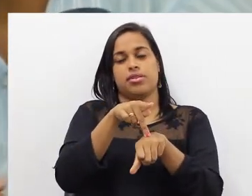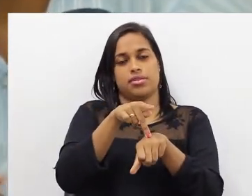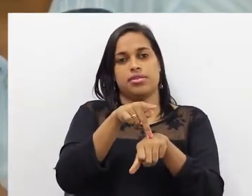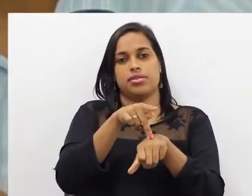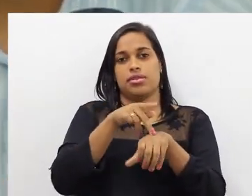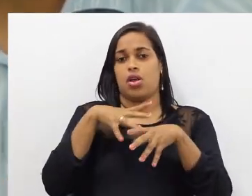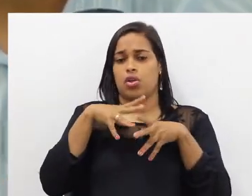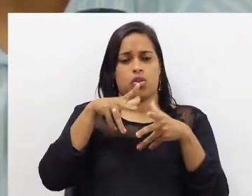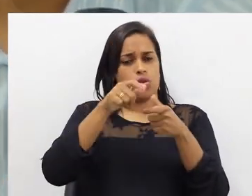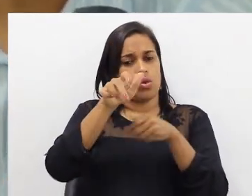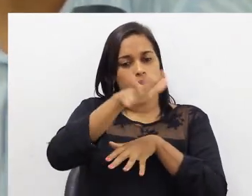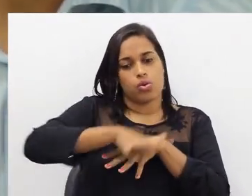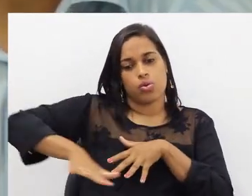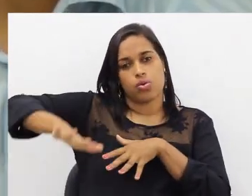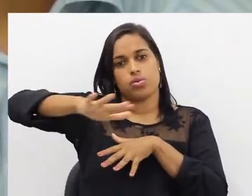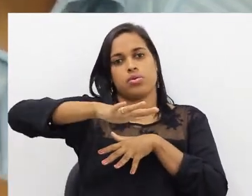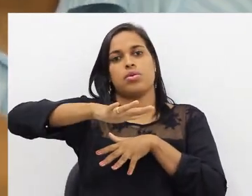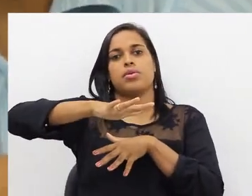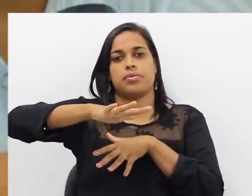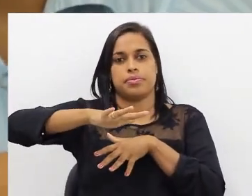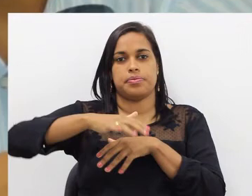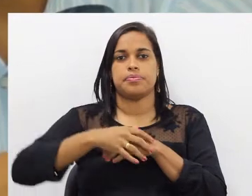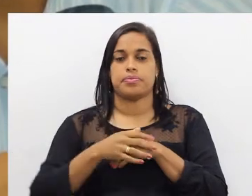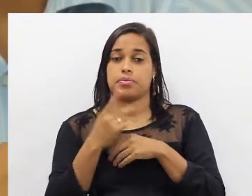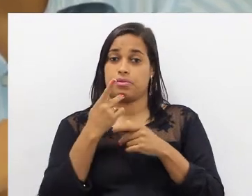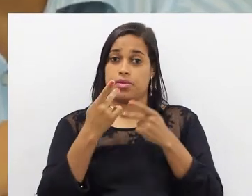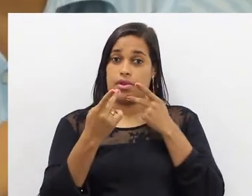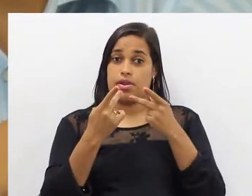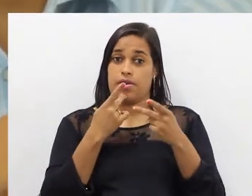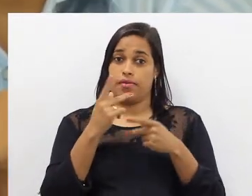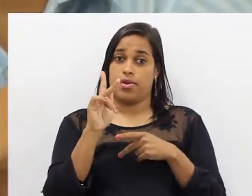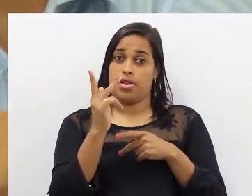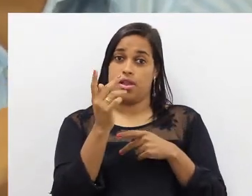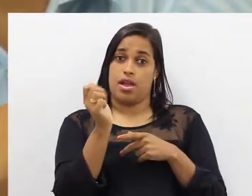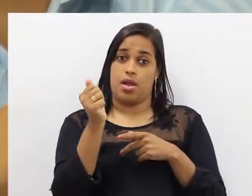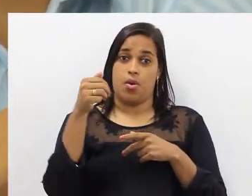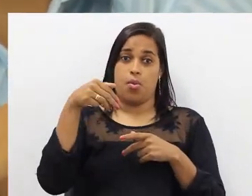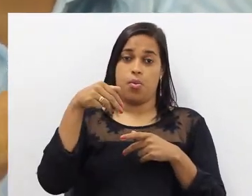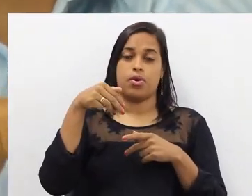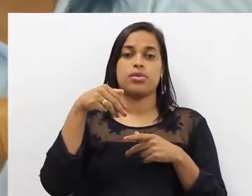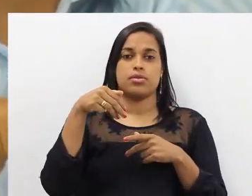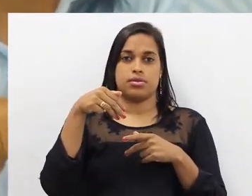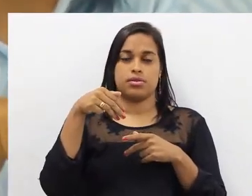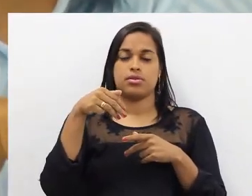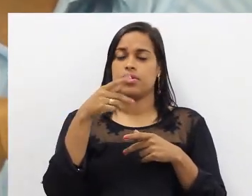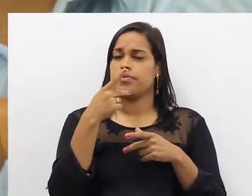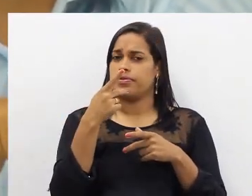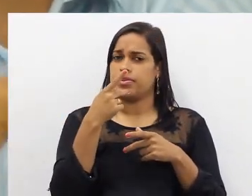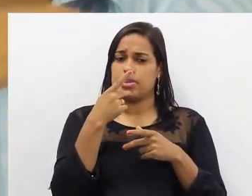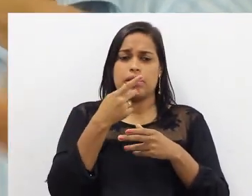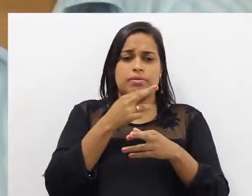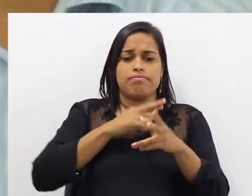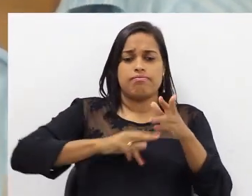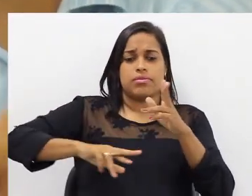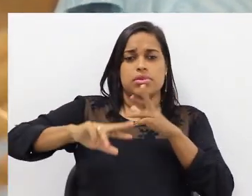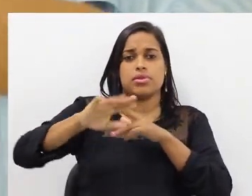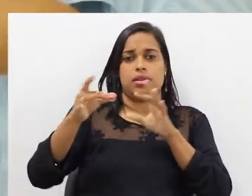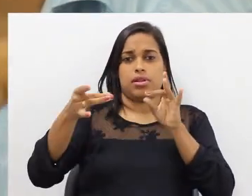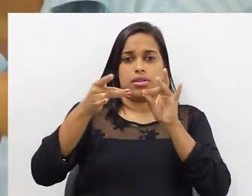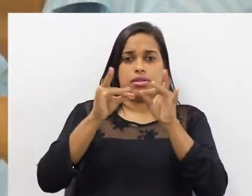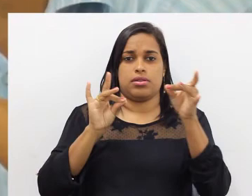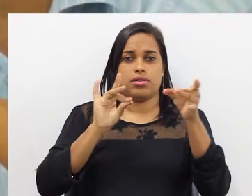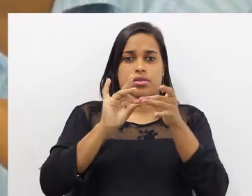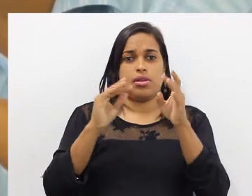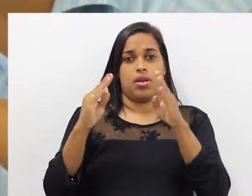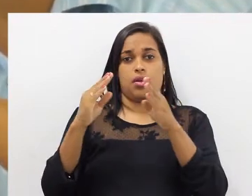o globo. Quando a gente fala em WAN, eu estou falando de diversas redes locais interligadas. Então, a tua rede do polo